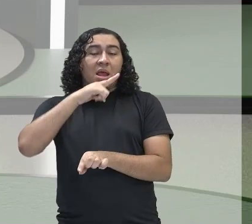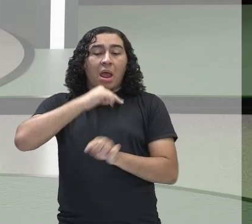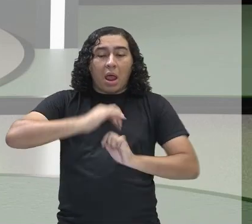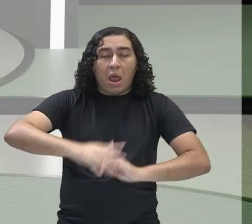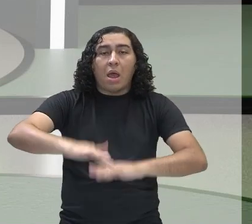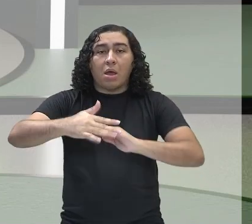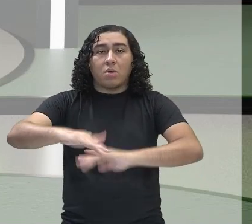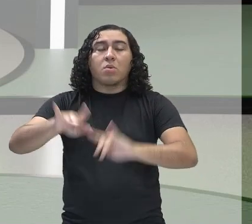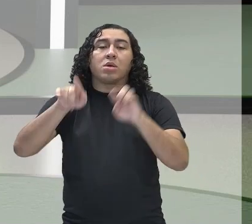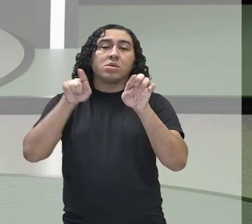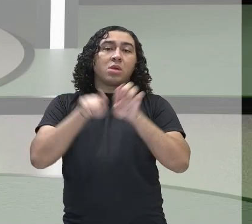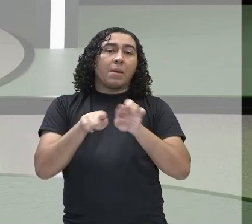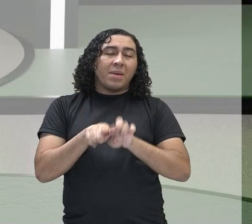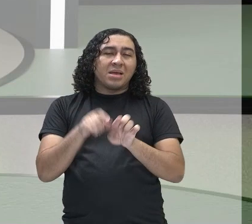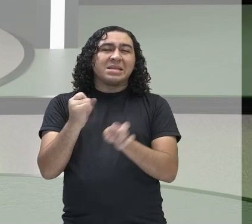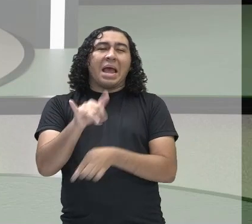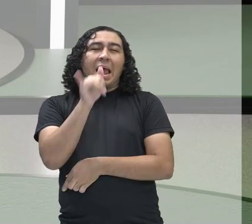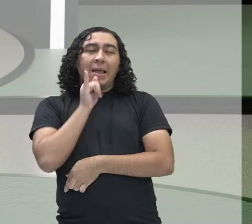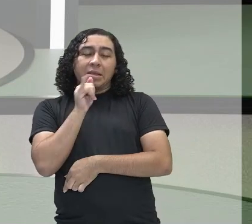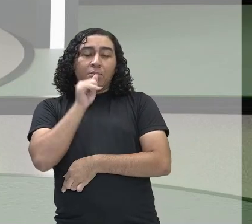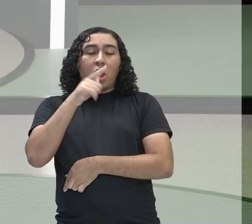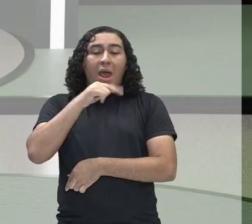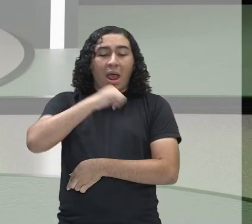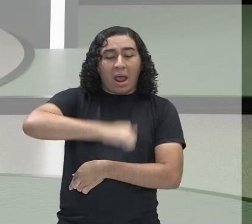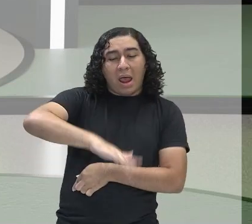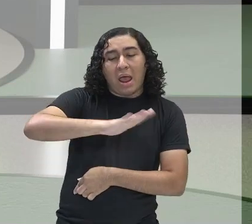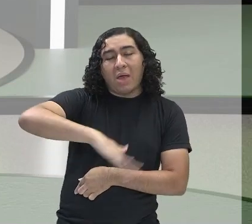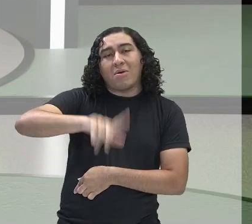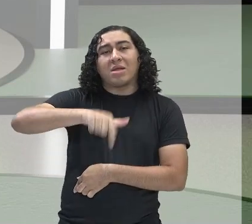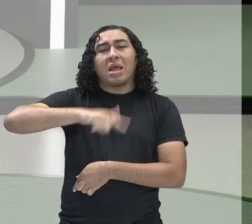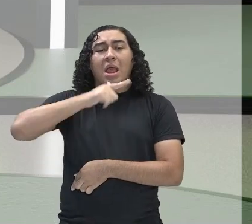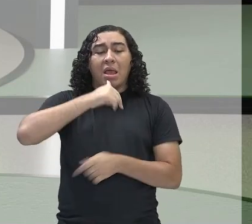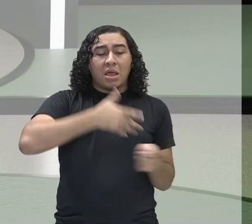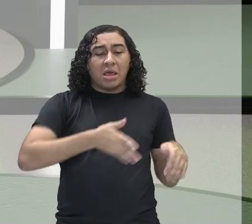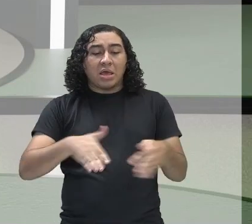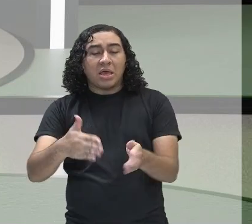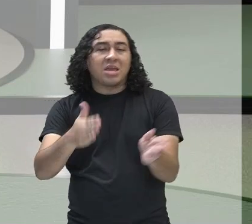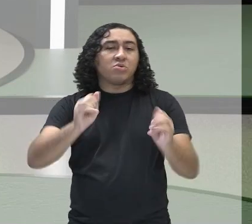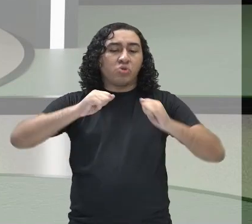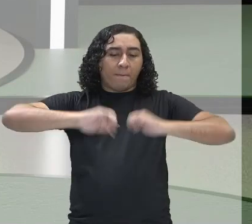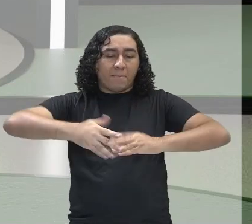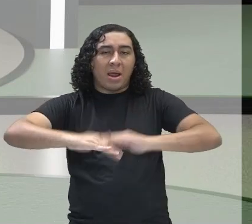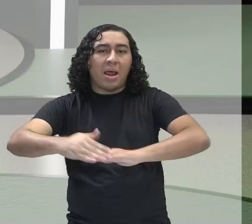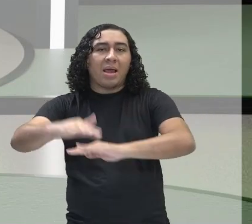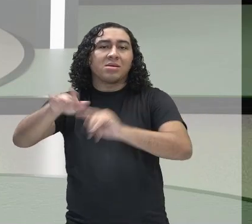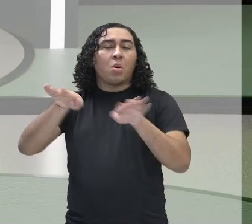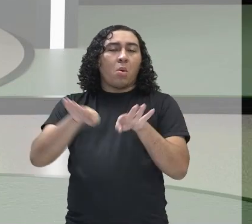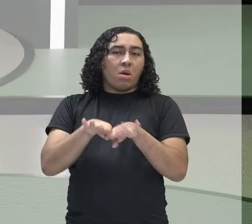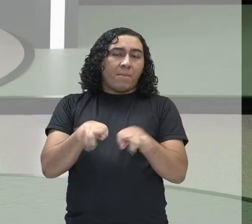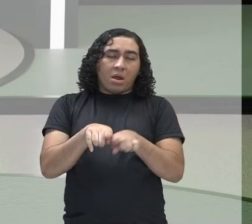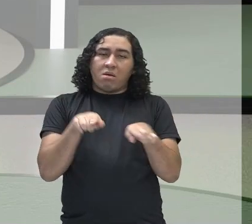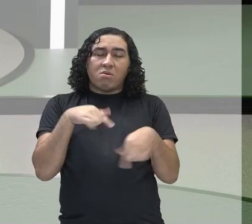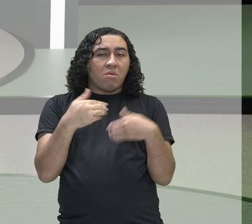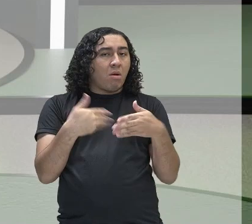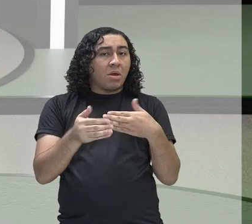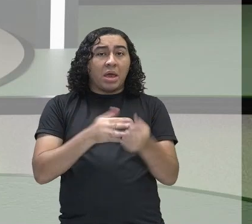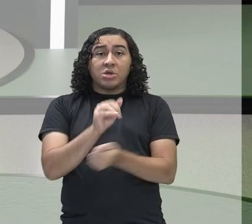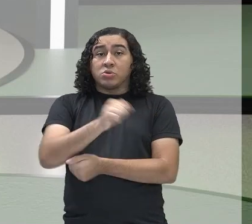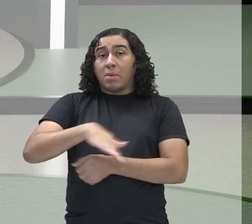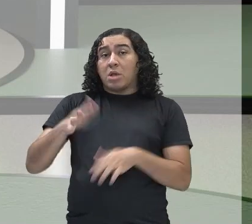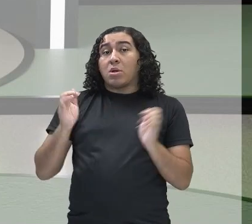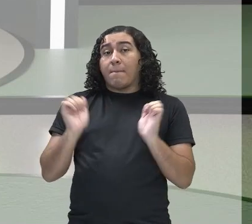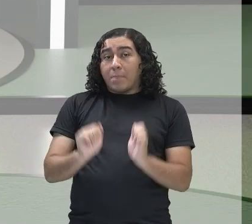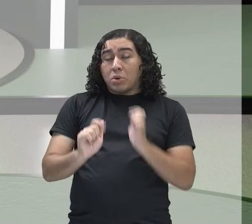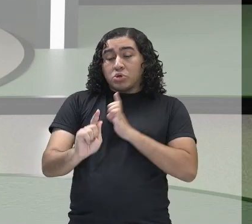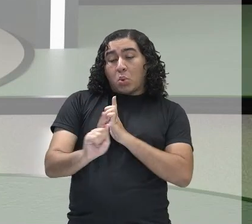Aquático quando a gente fala do ambiente Aquático falamos ali de rios Mares né Qualquer ambiente Aquático as bactérias podem ser